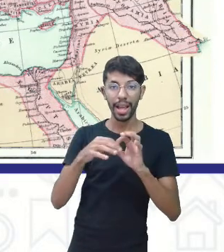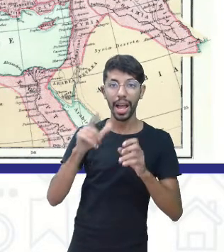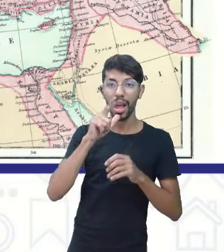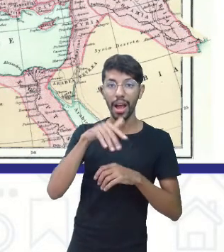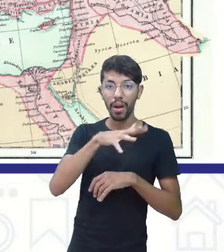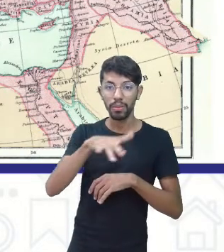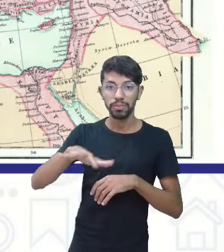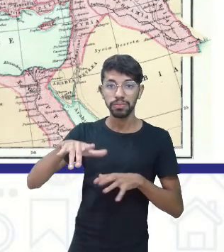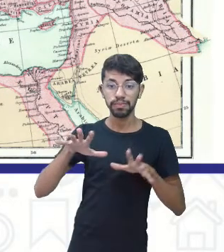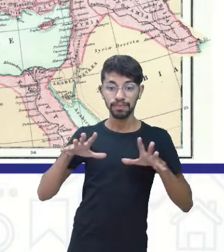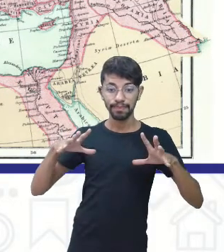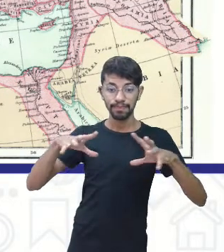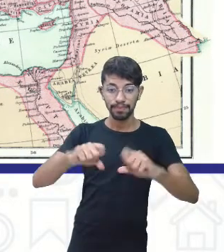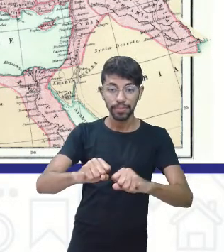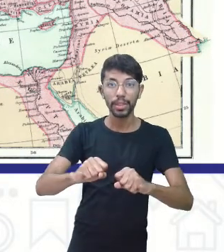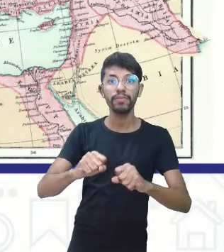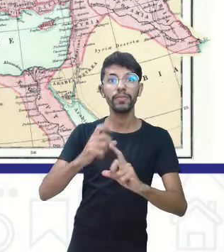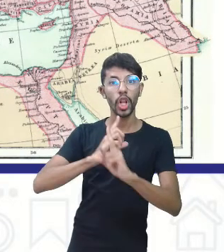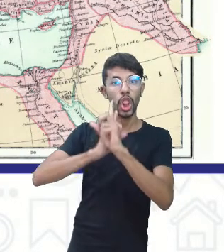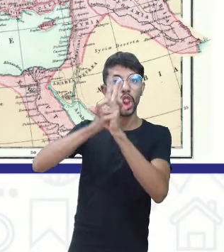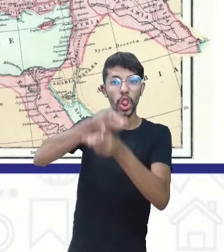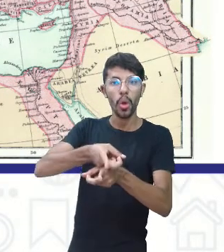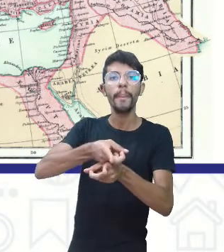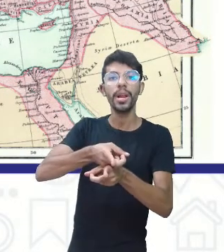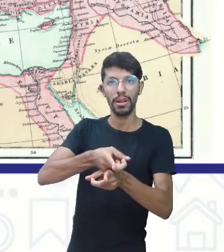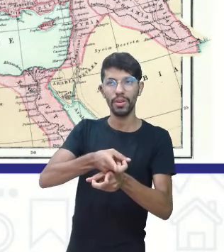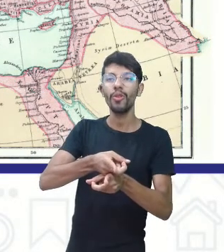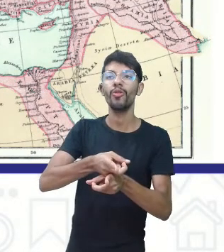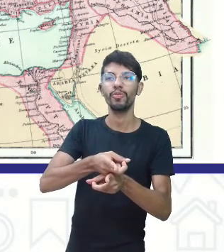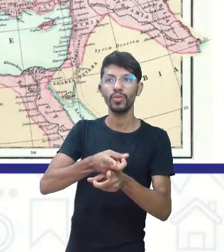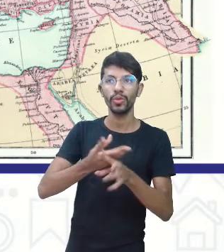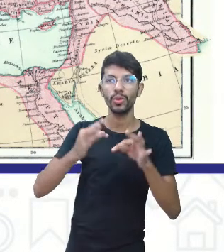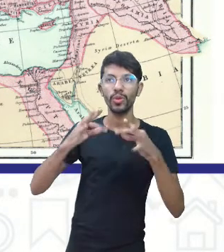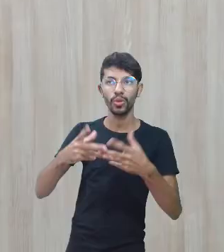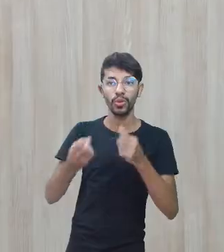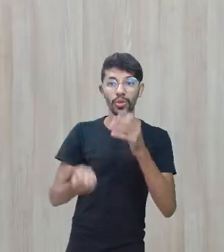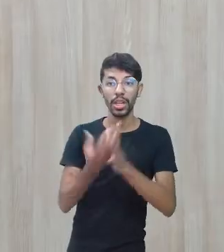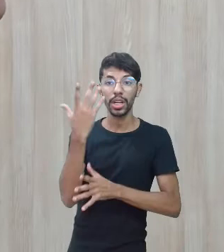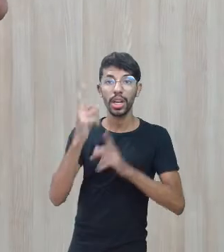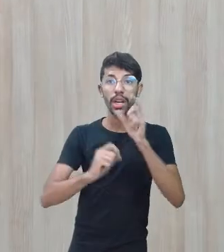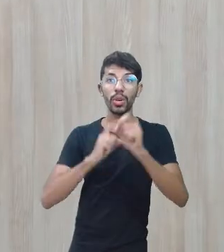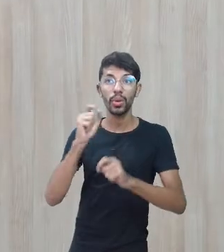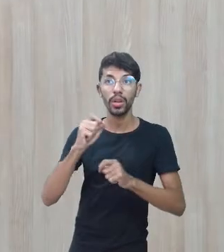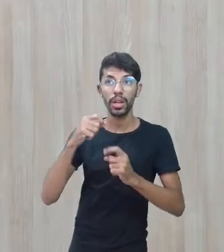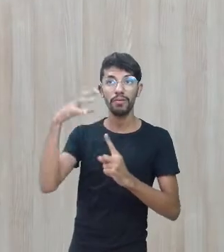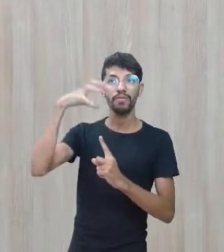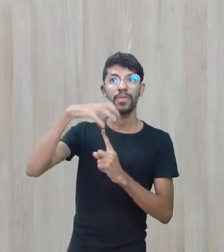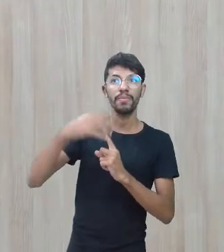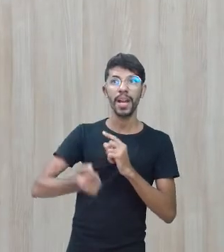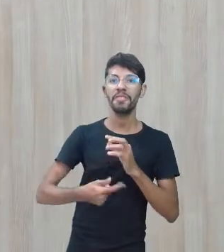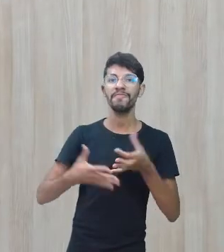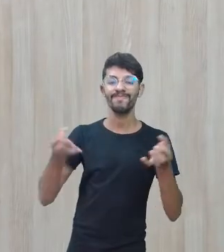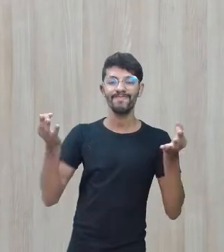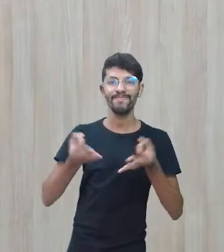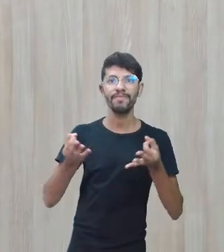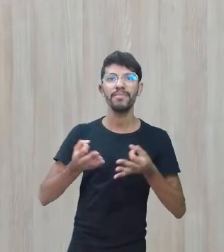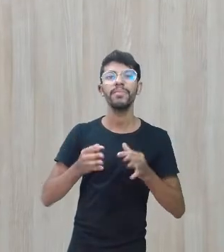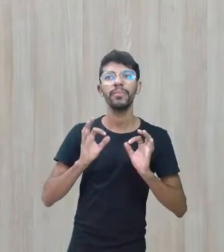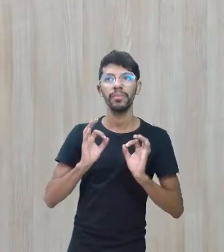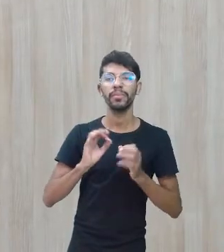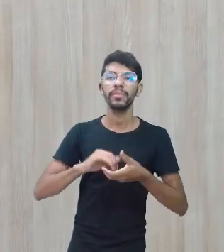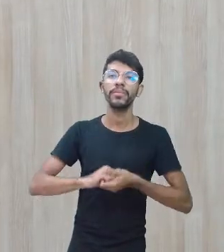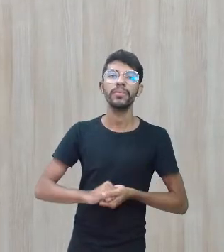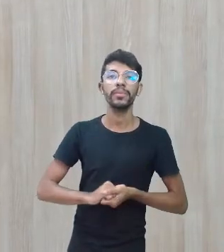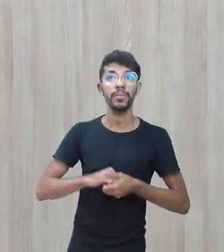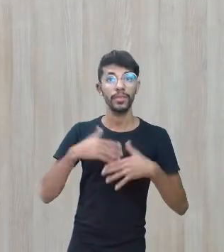Então, dominaram todo esse mar antigo, formando um império impressionante. E aí, gente,